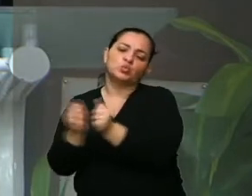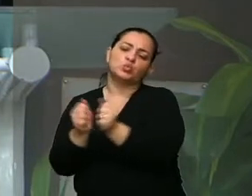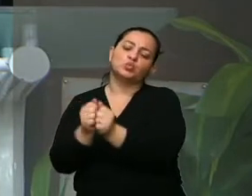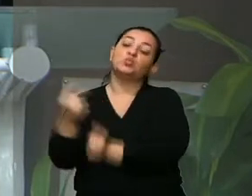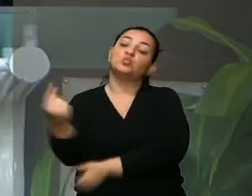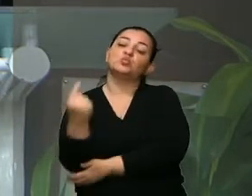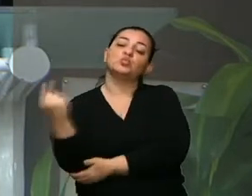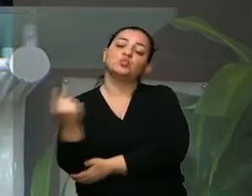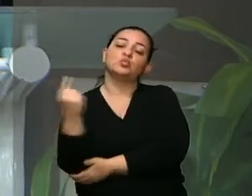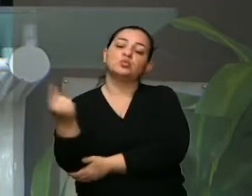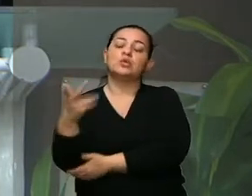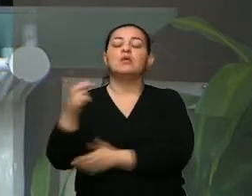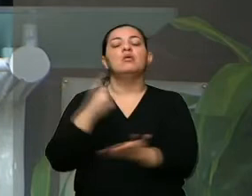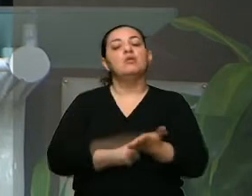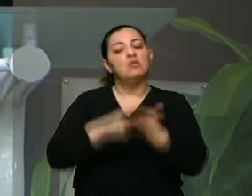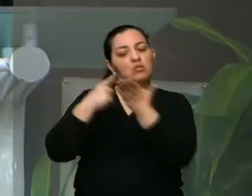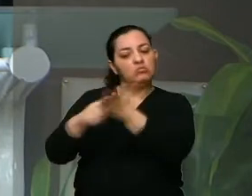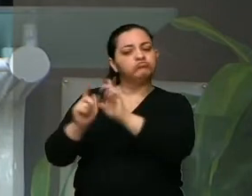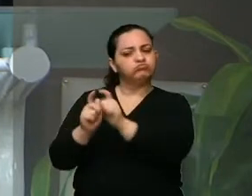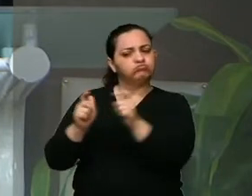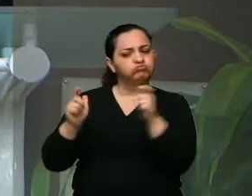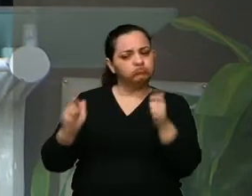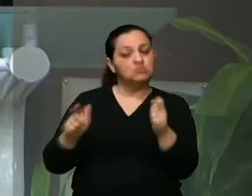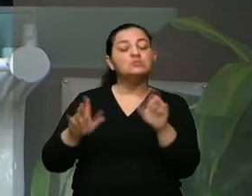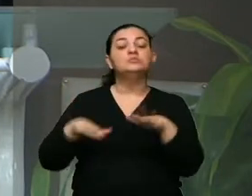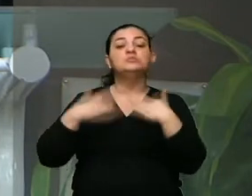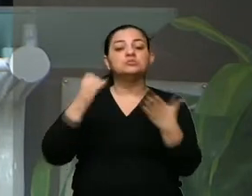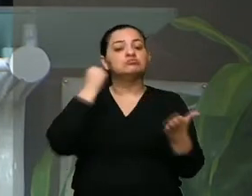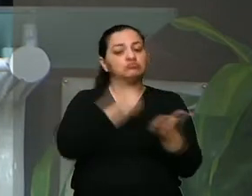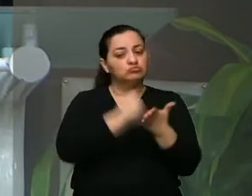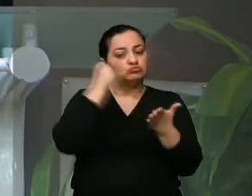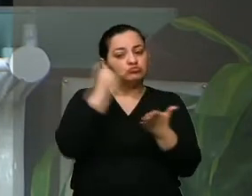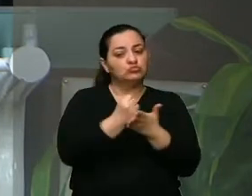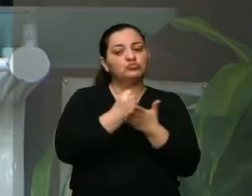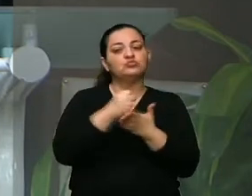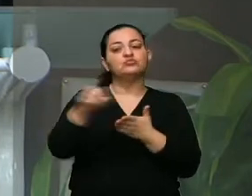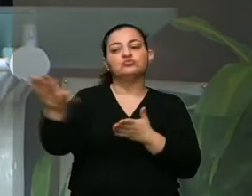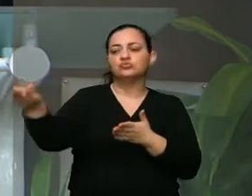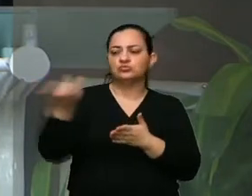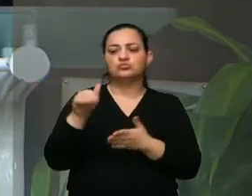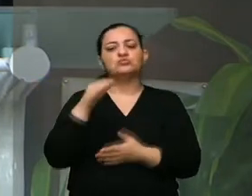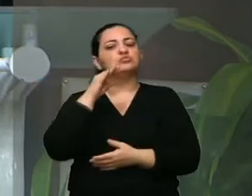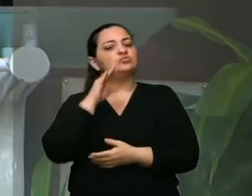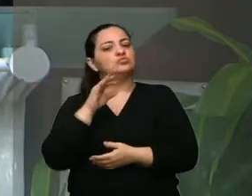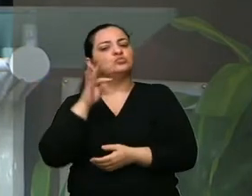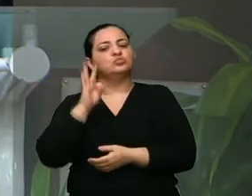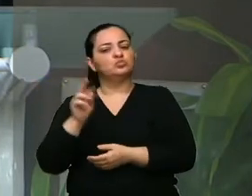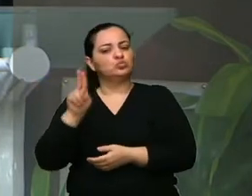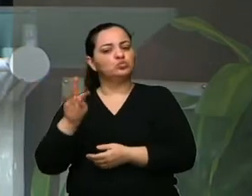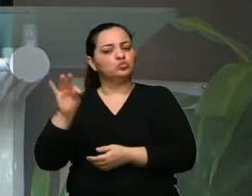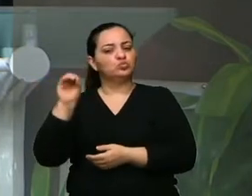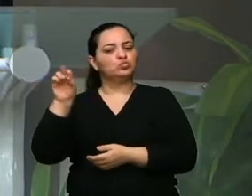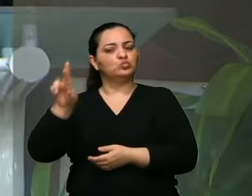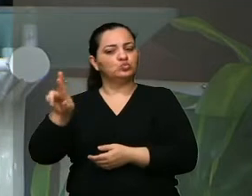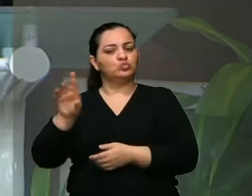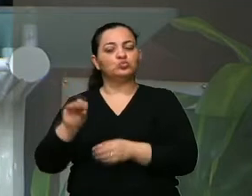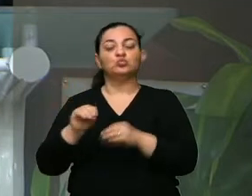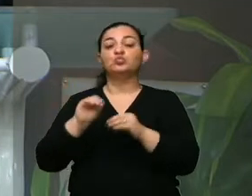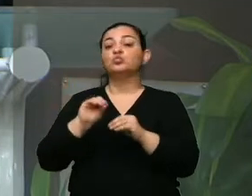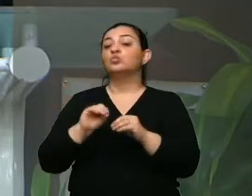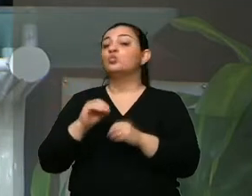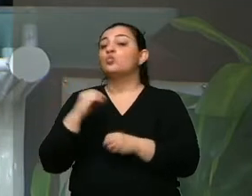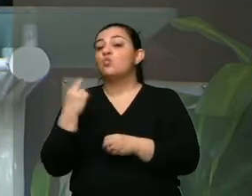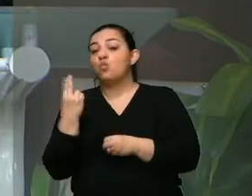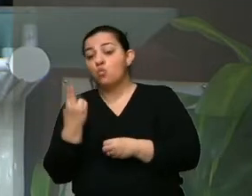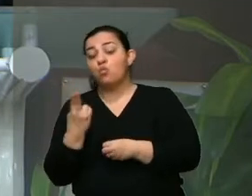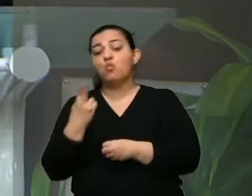seus negócios eram grandes então ele contratava um tutor ou um criador mestre